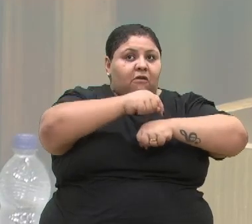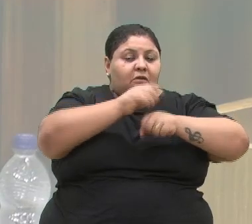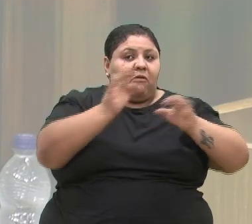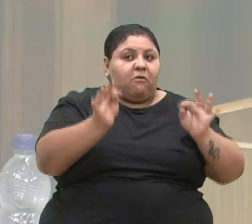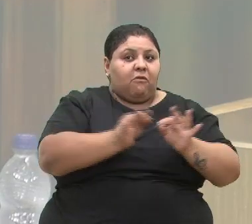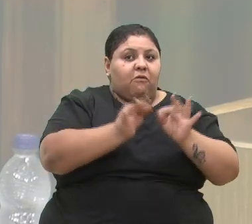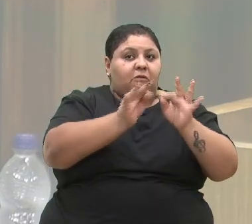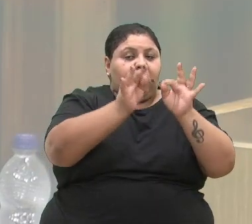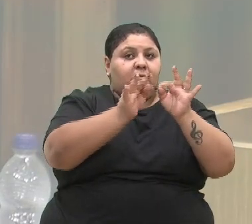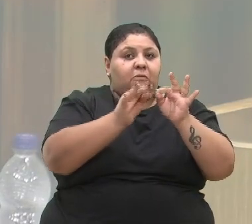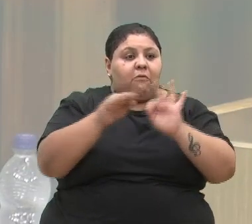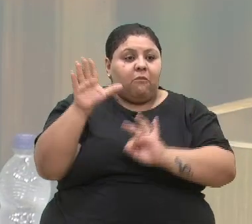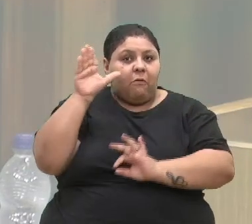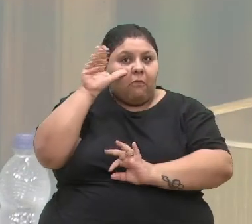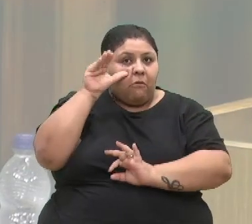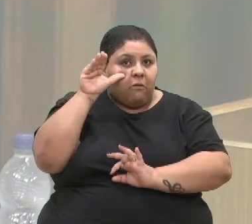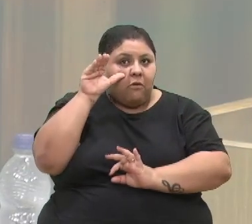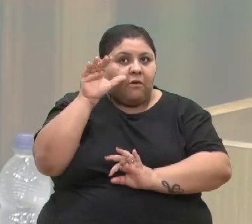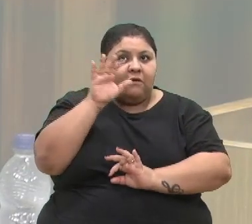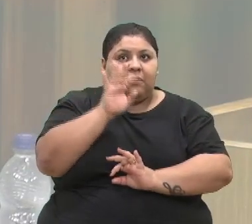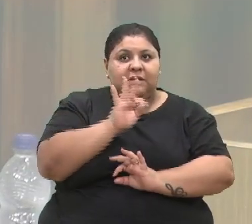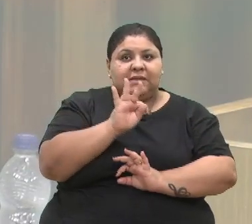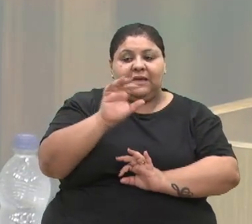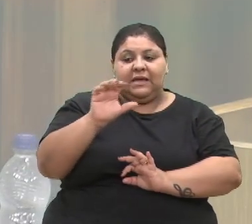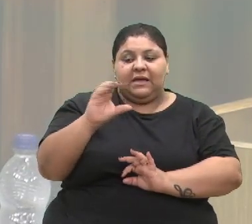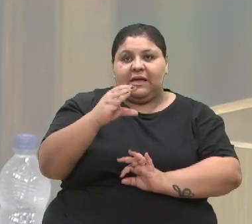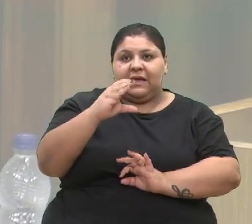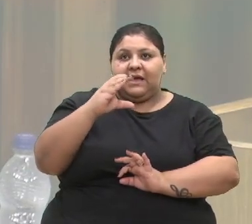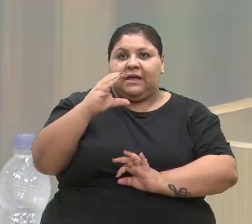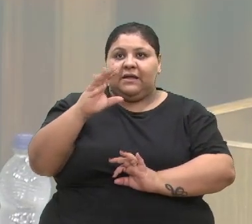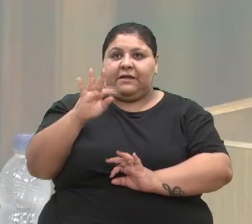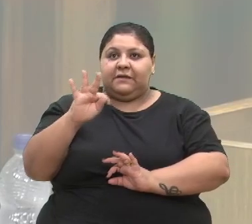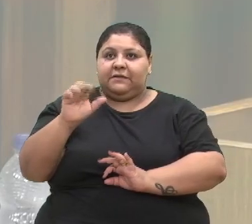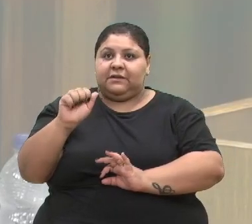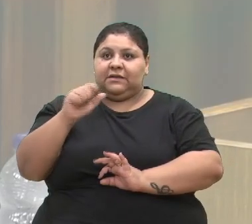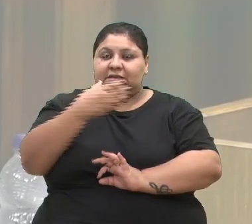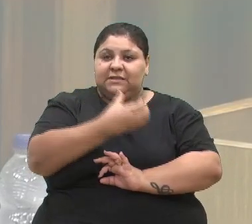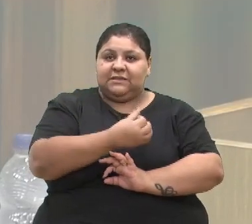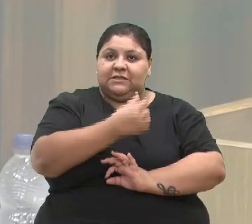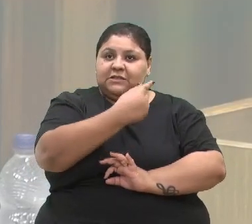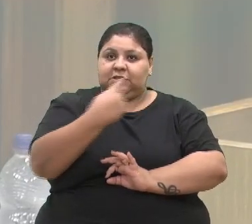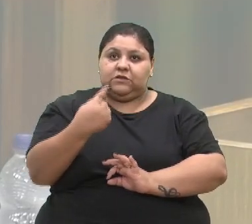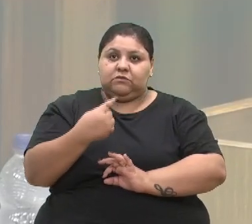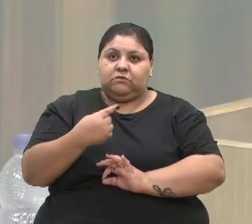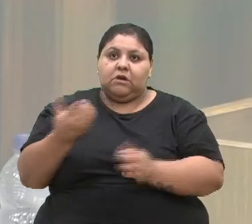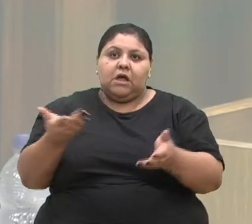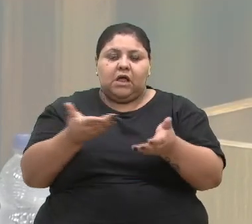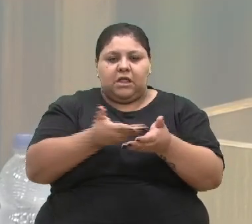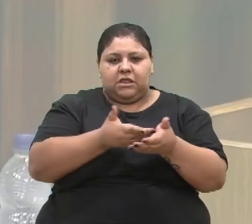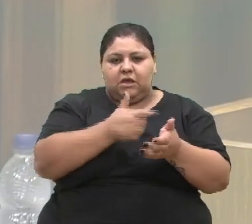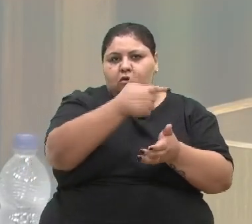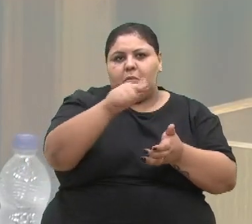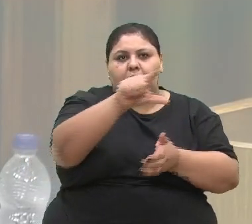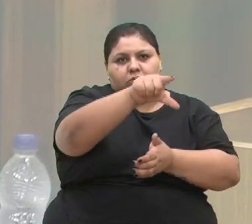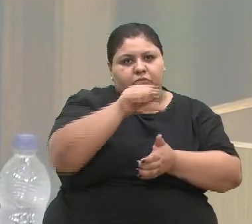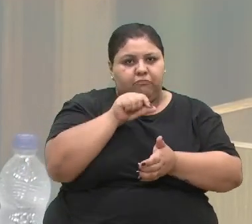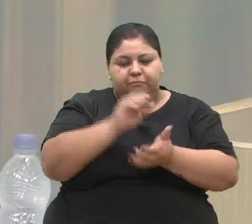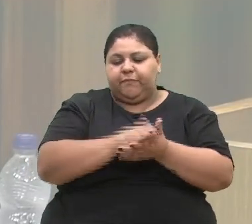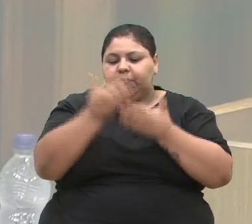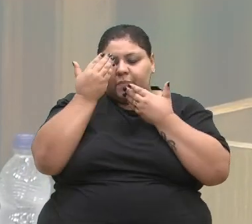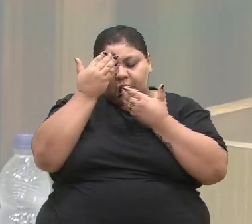em investigação TAC 611 até nova ordem. Então aqui agradecer imensamente a